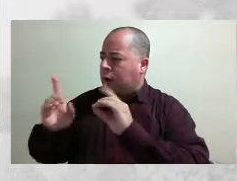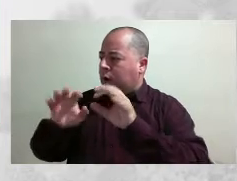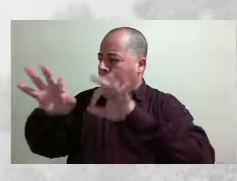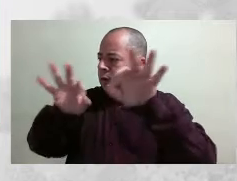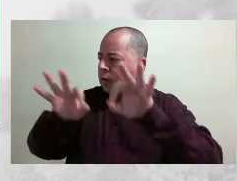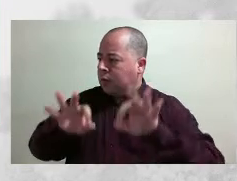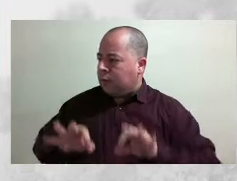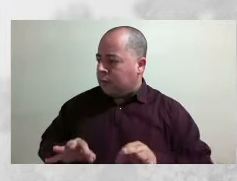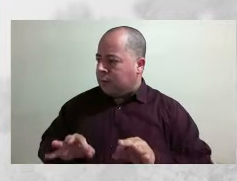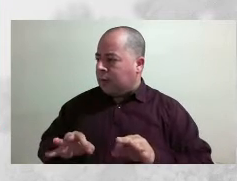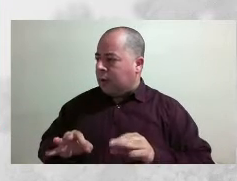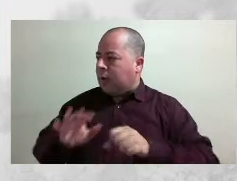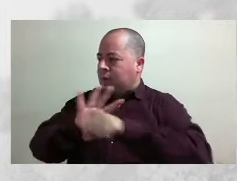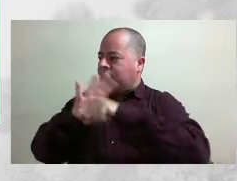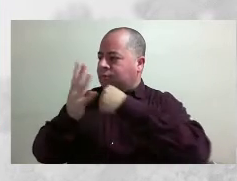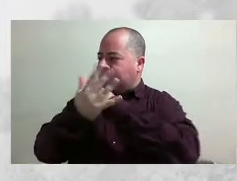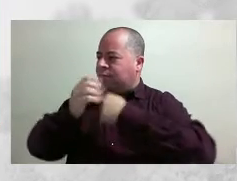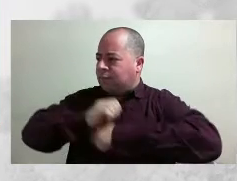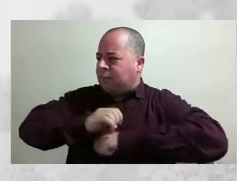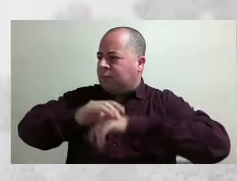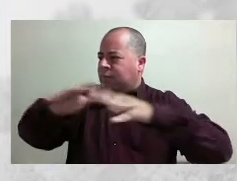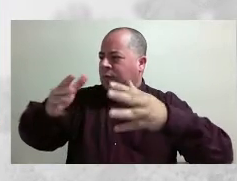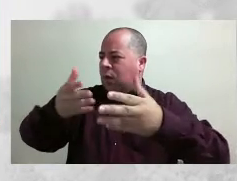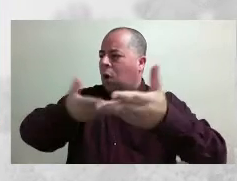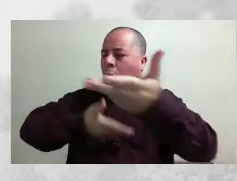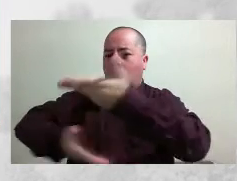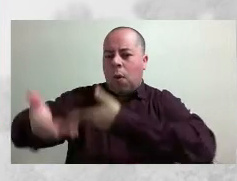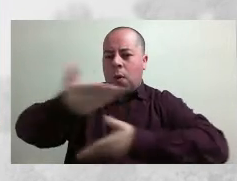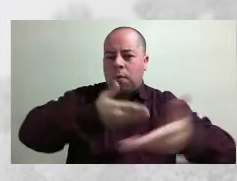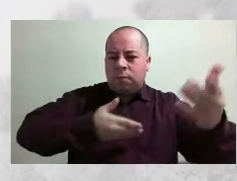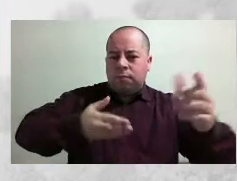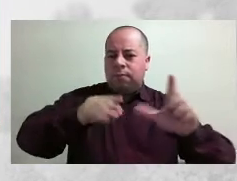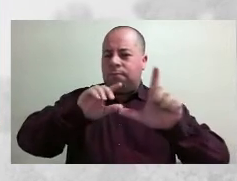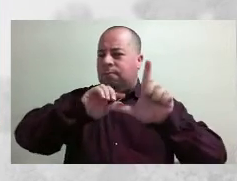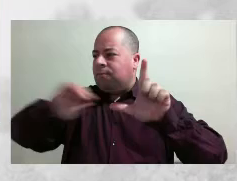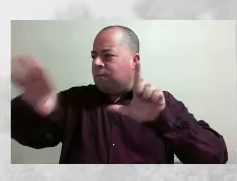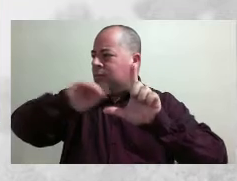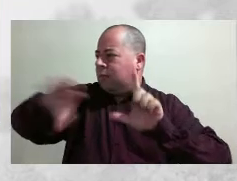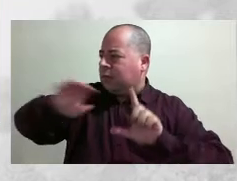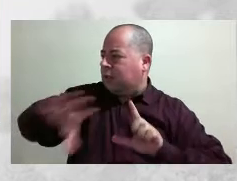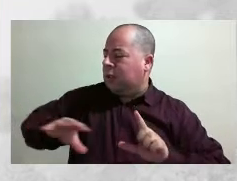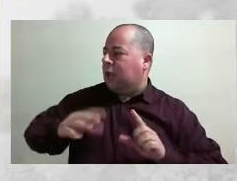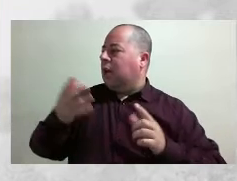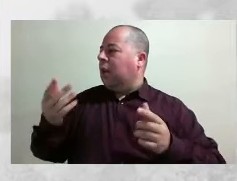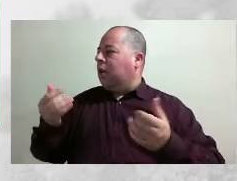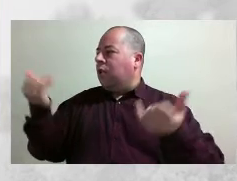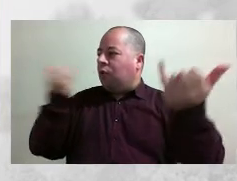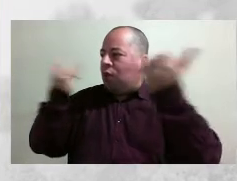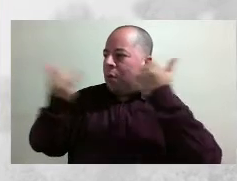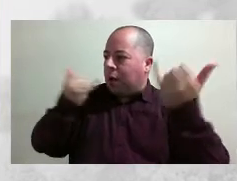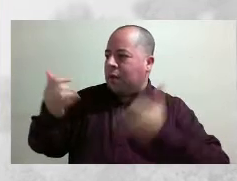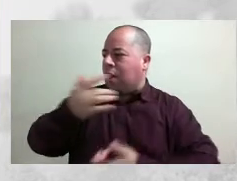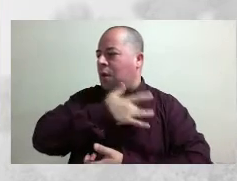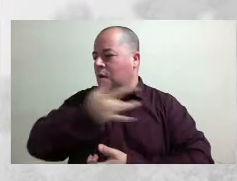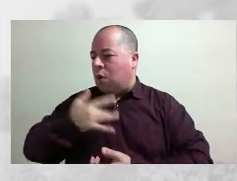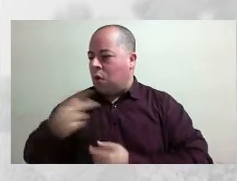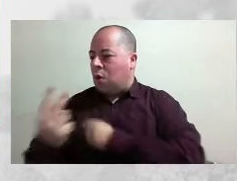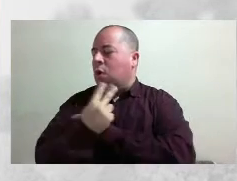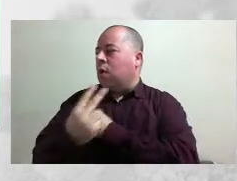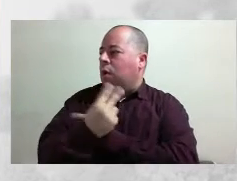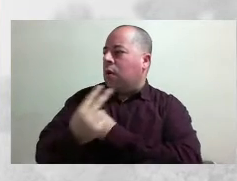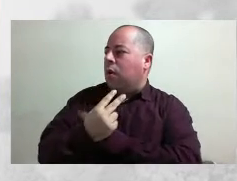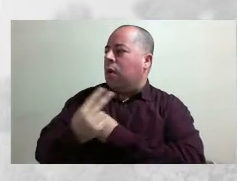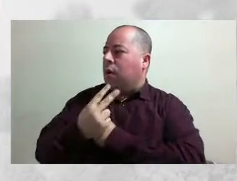de extensão Pandemia Covid-19, compartilhando informações de cuidados em saúde e prevenção